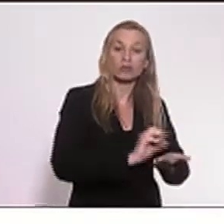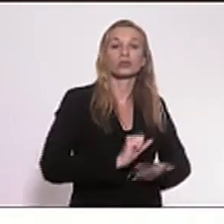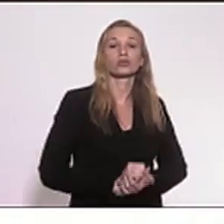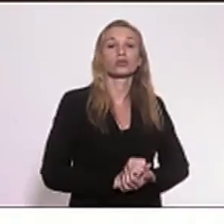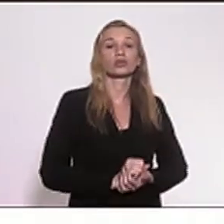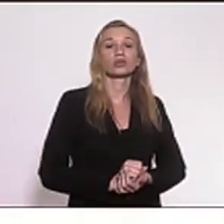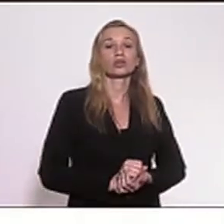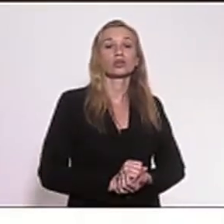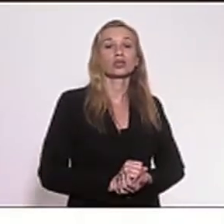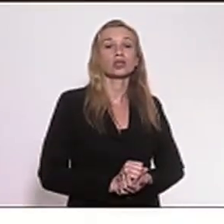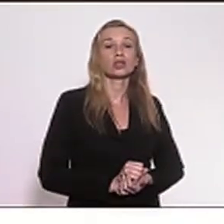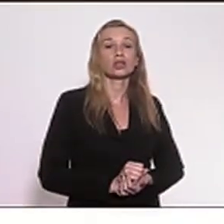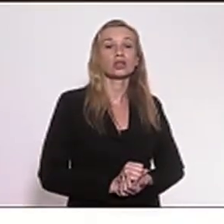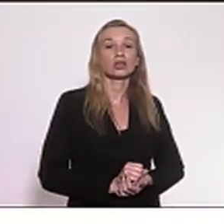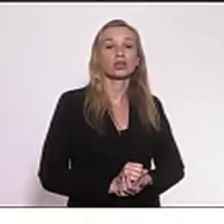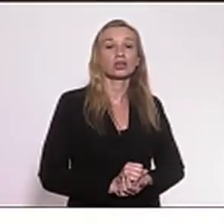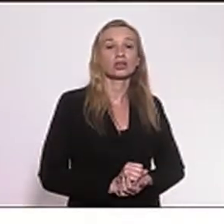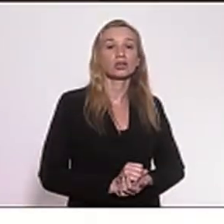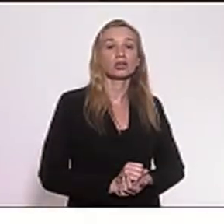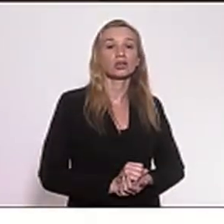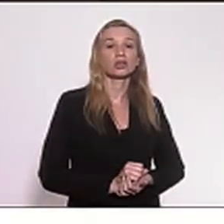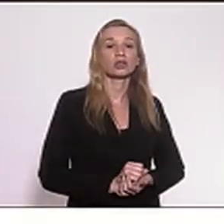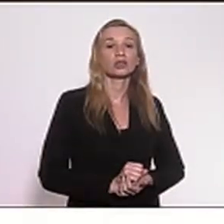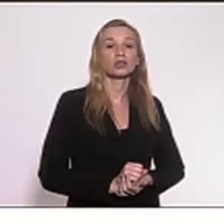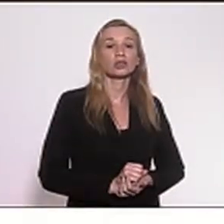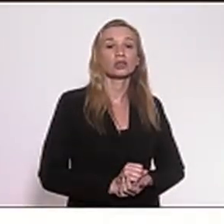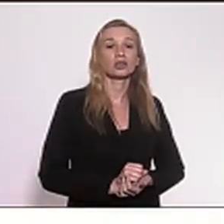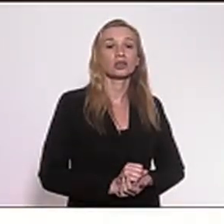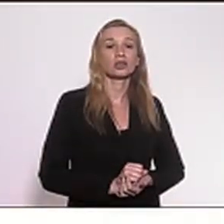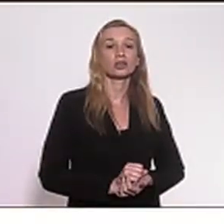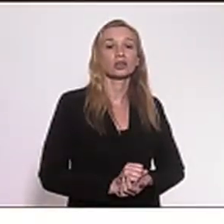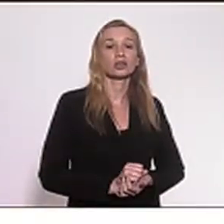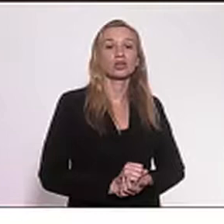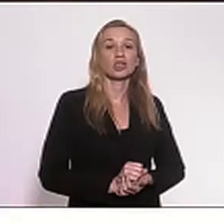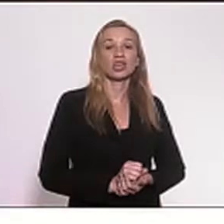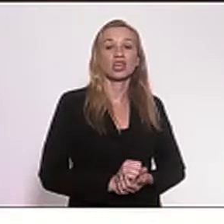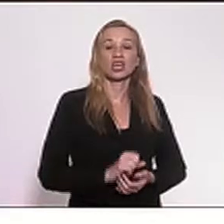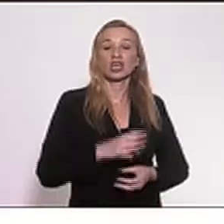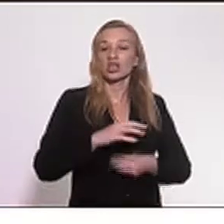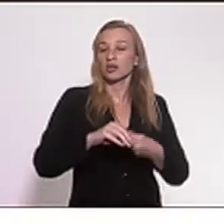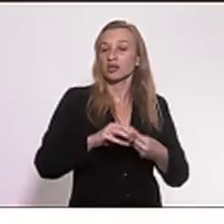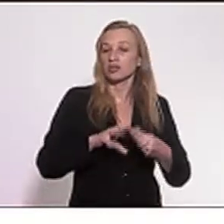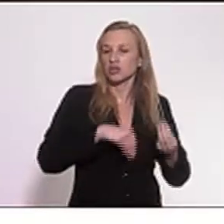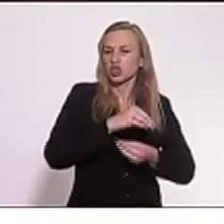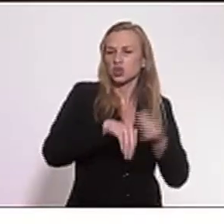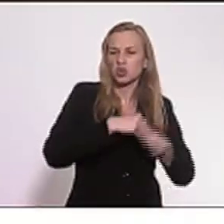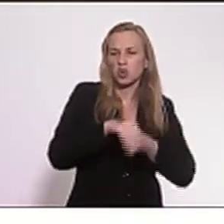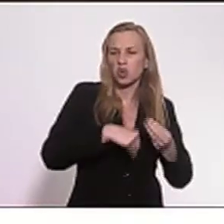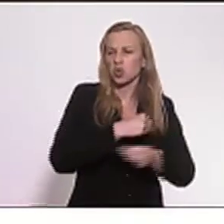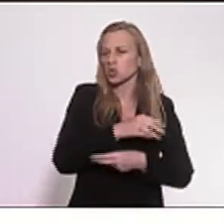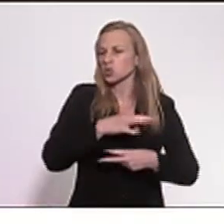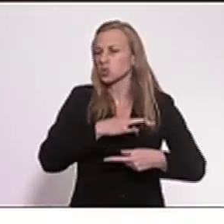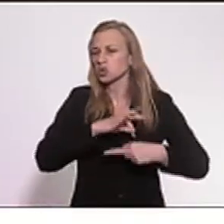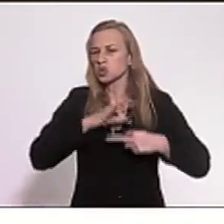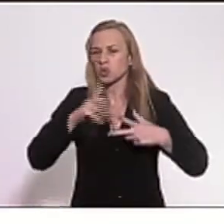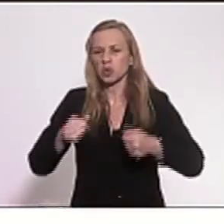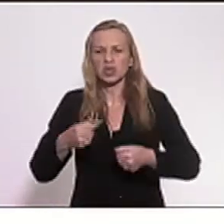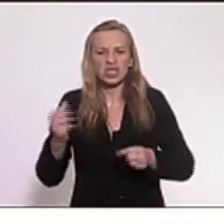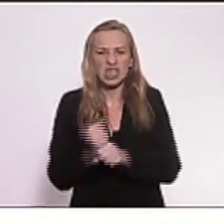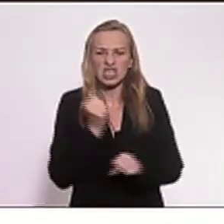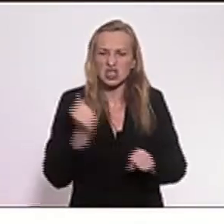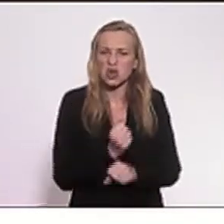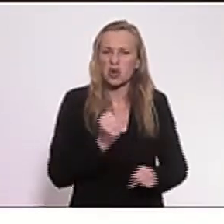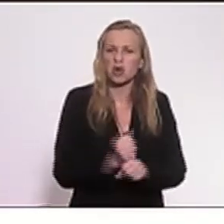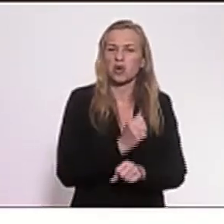ele alargava a sua margem para fazer as farras que fez, farra do guardanapo, obra superfaturada